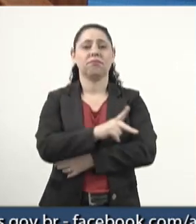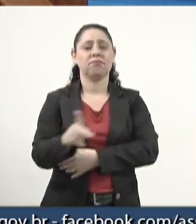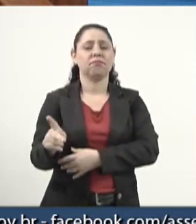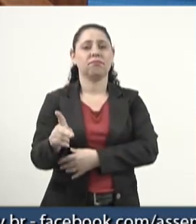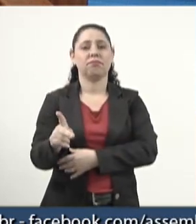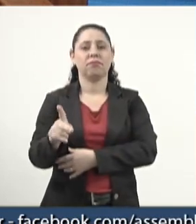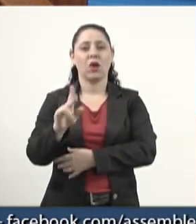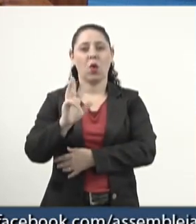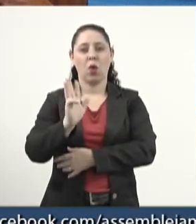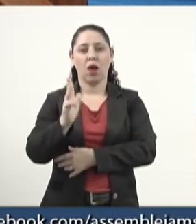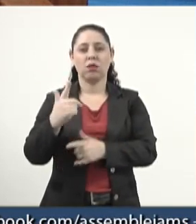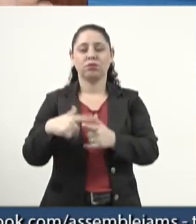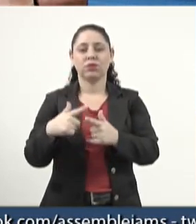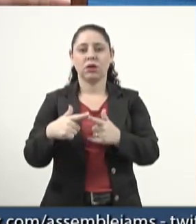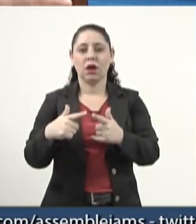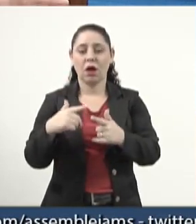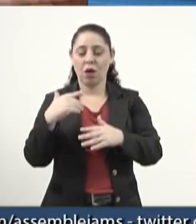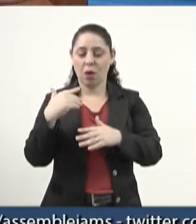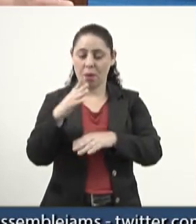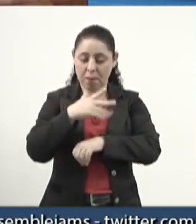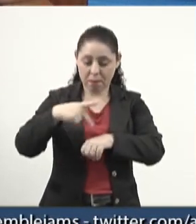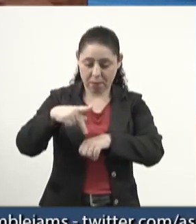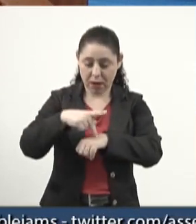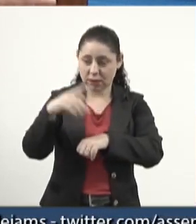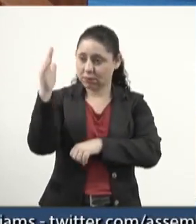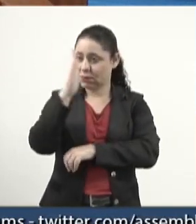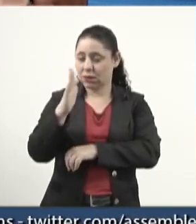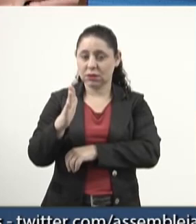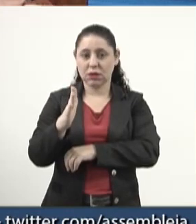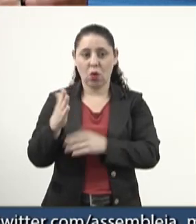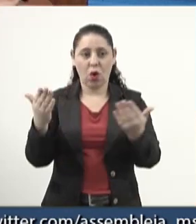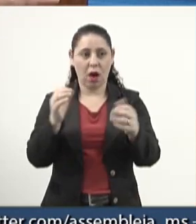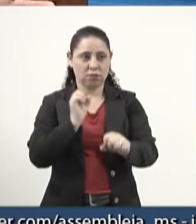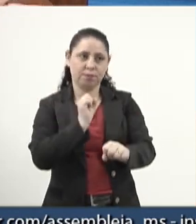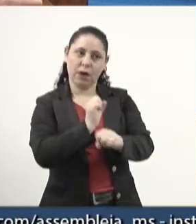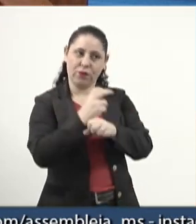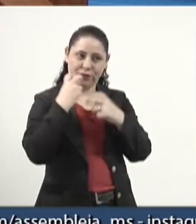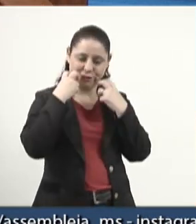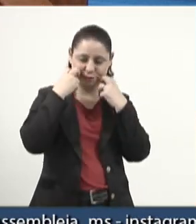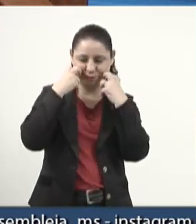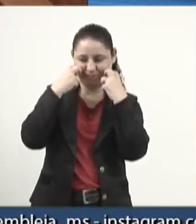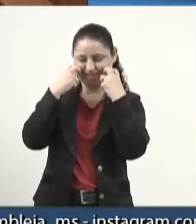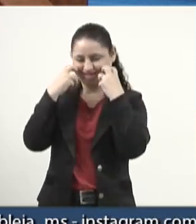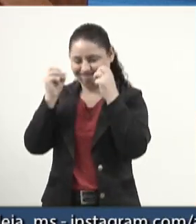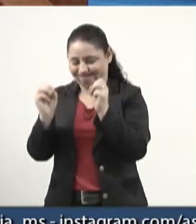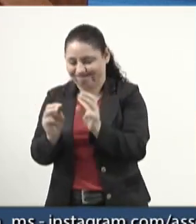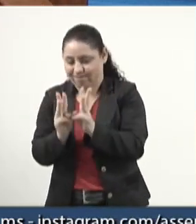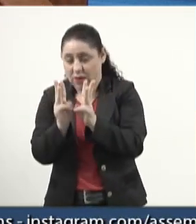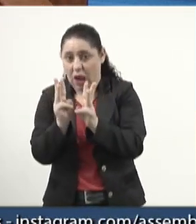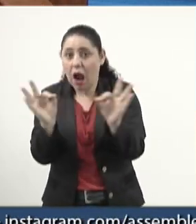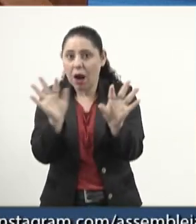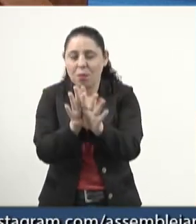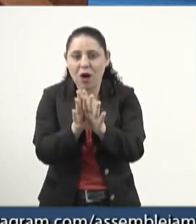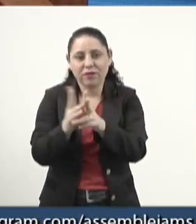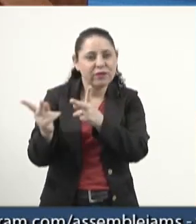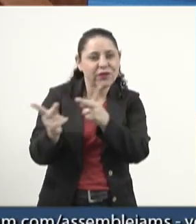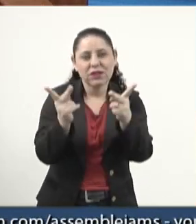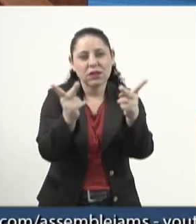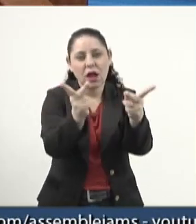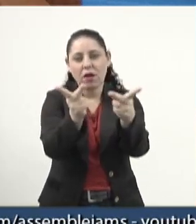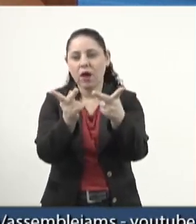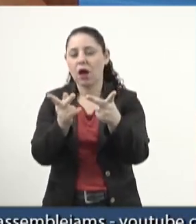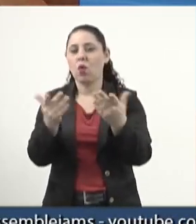porque finalmente o Brasil deixou de passar vergonha, né, na ONU e em visitas a